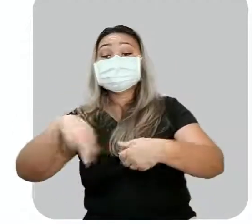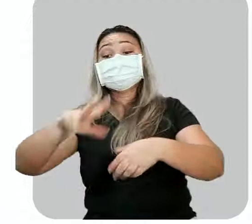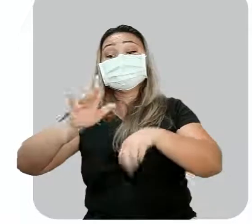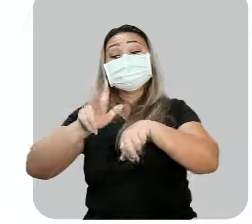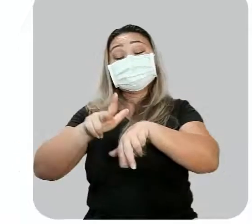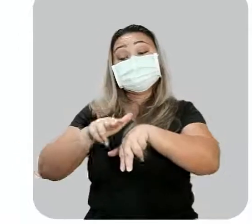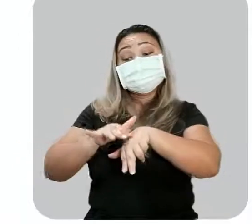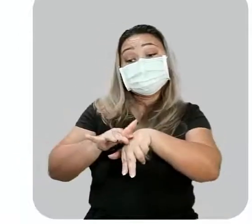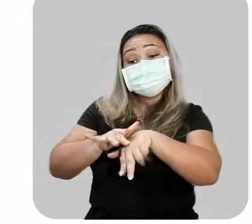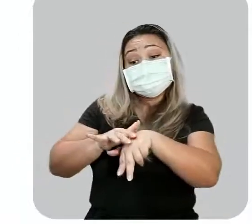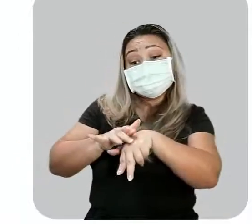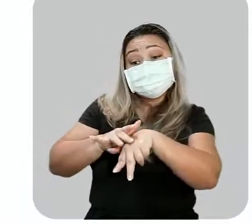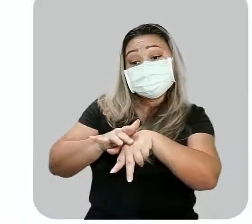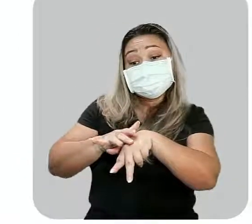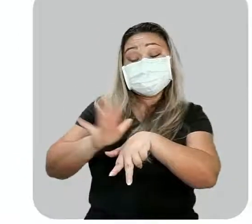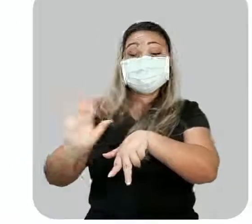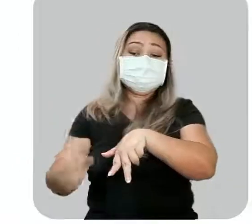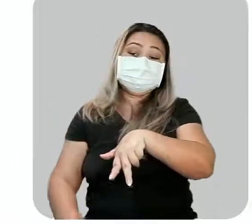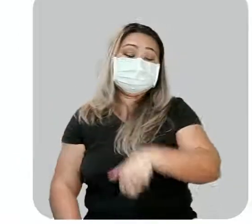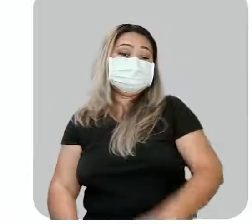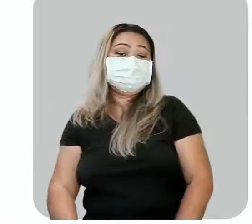o paciente.